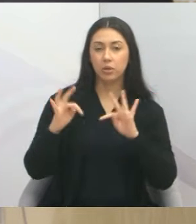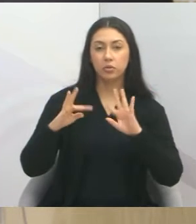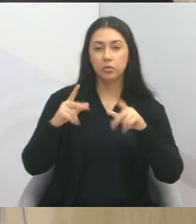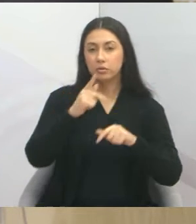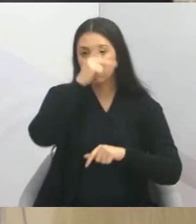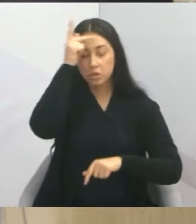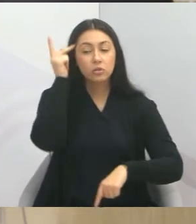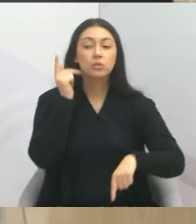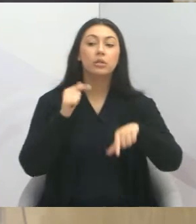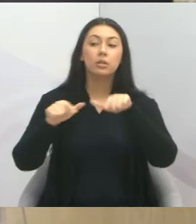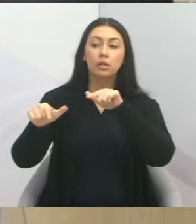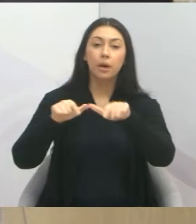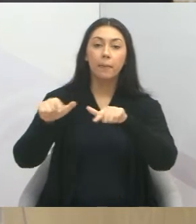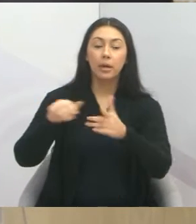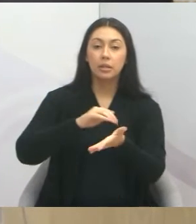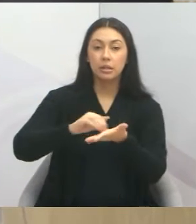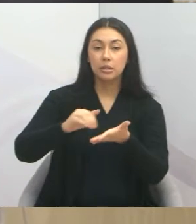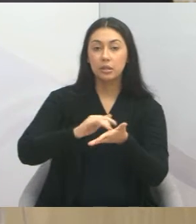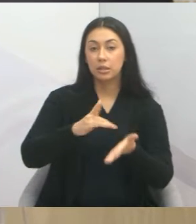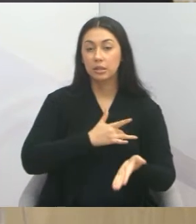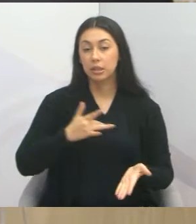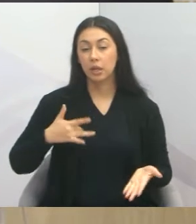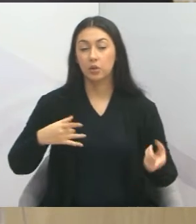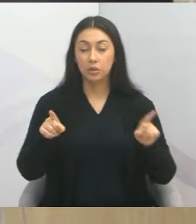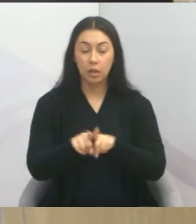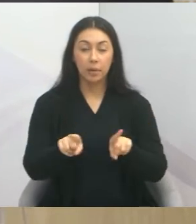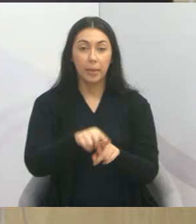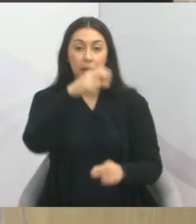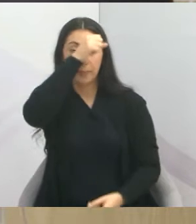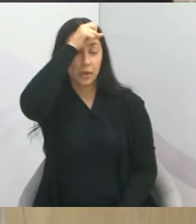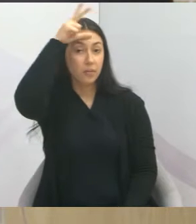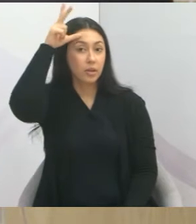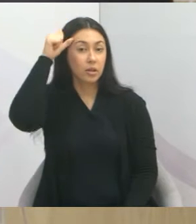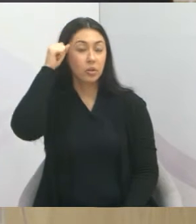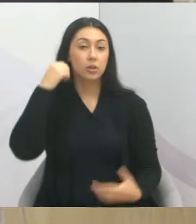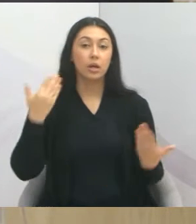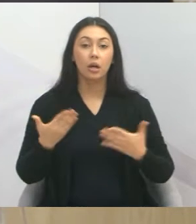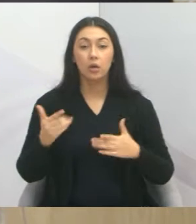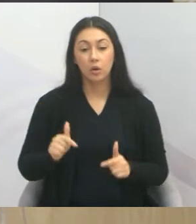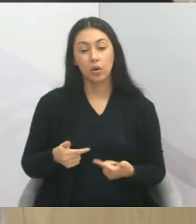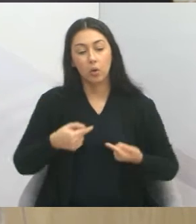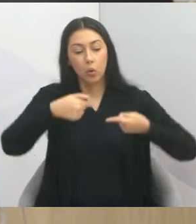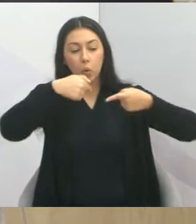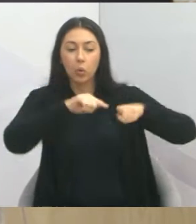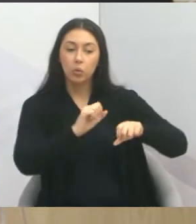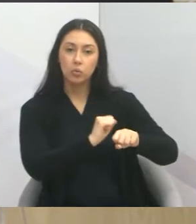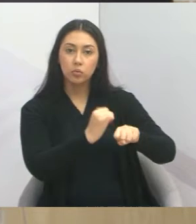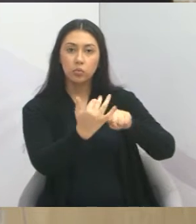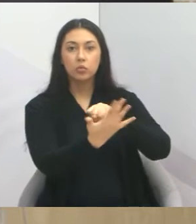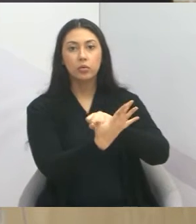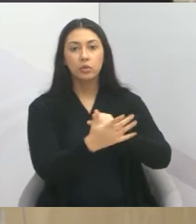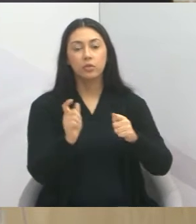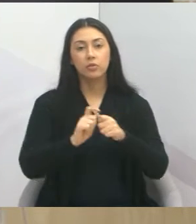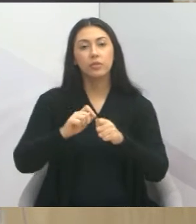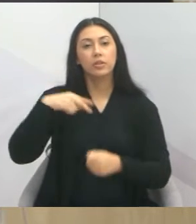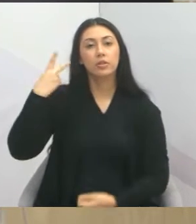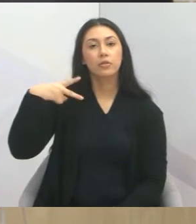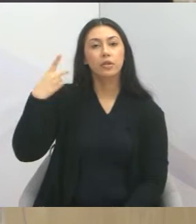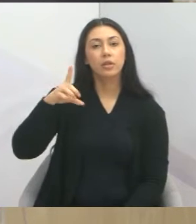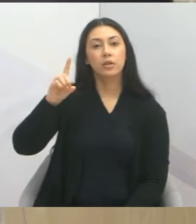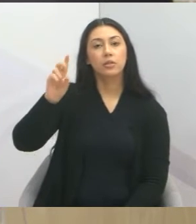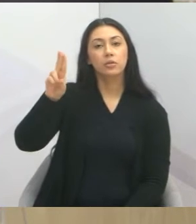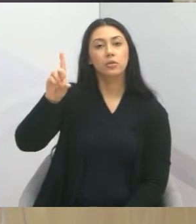aos funcionários da Secretaria de Saúde da Prefeitura Municipal envolvidos no enfrentamento da cor 2019 autoria